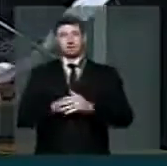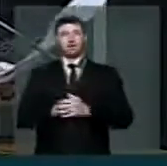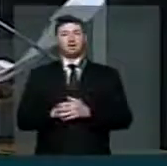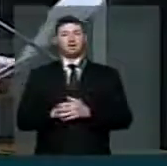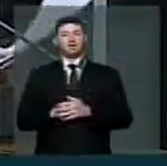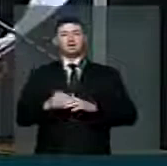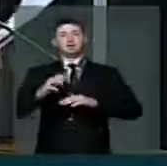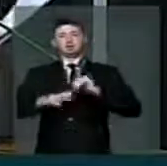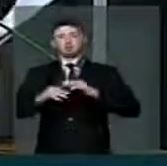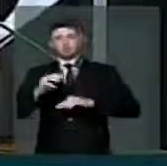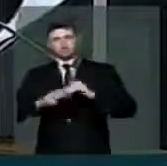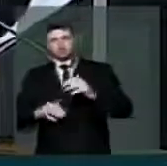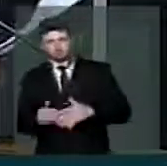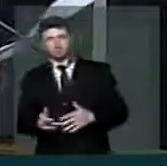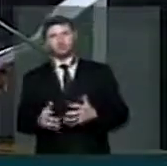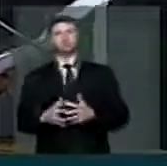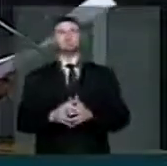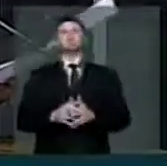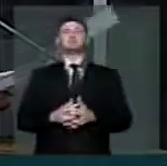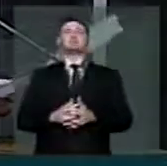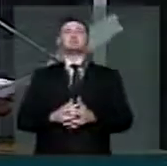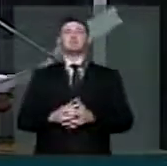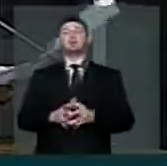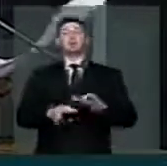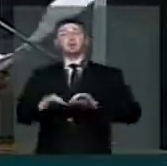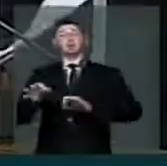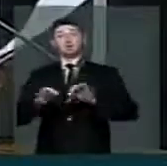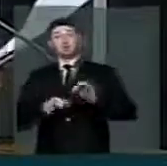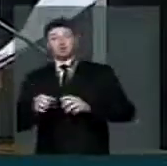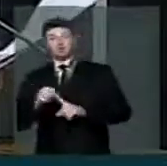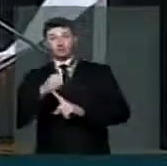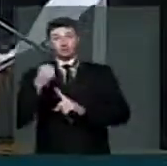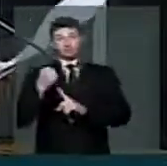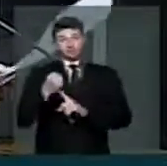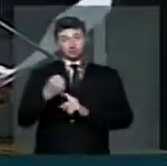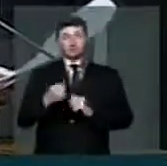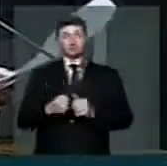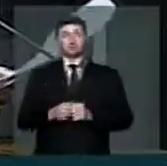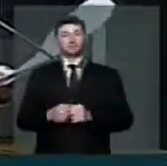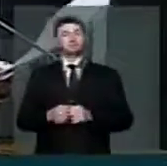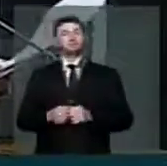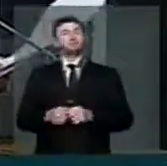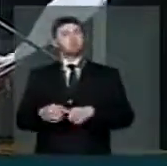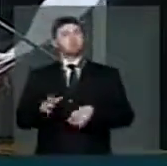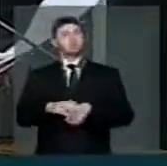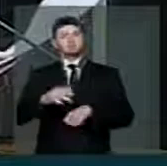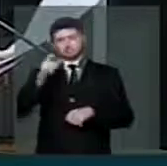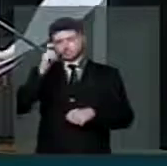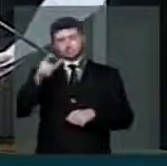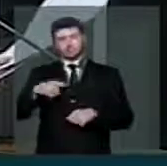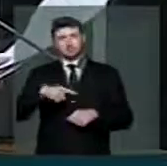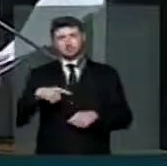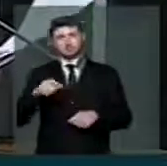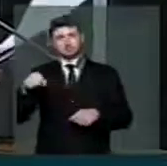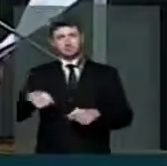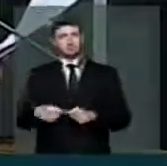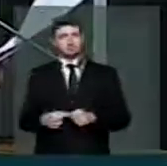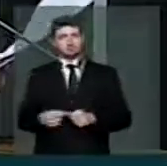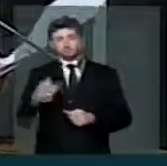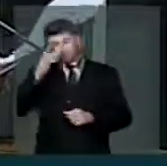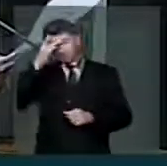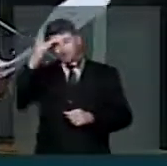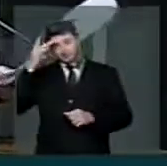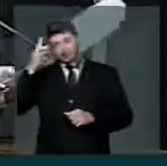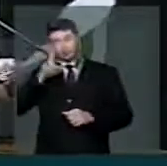dos profissionais da área, do controle social e dos mais interessados, os usuários